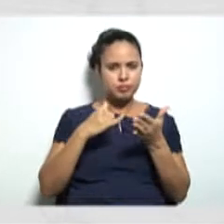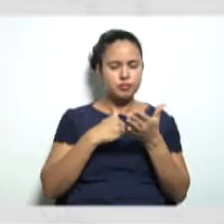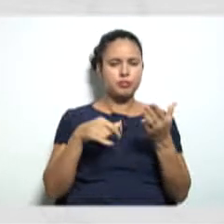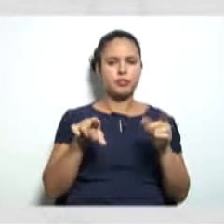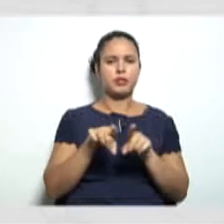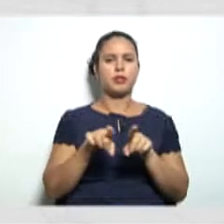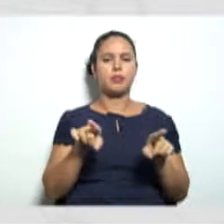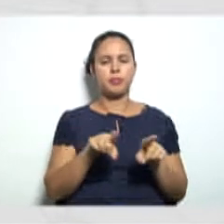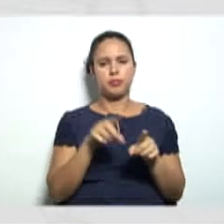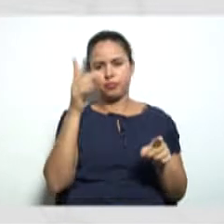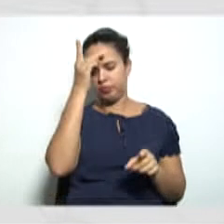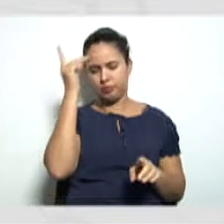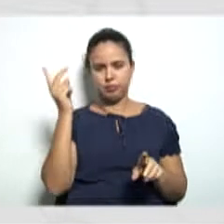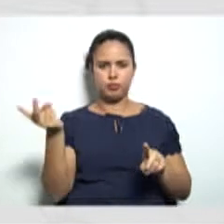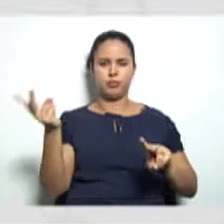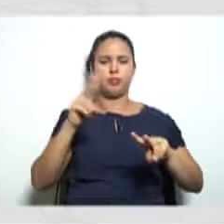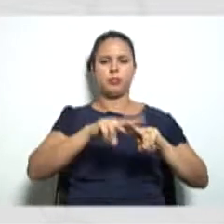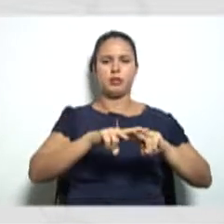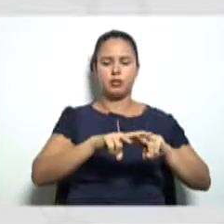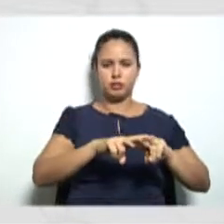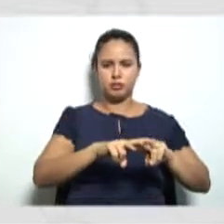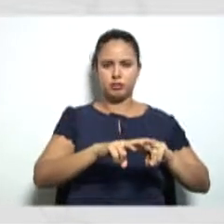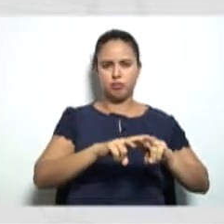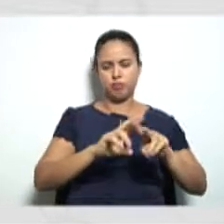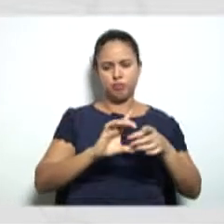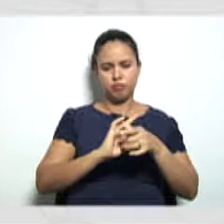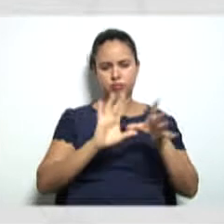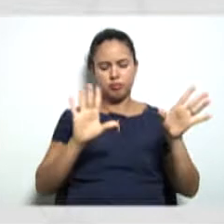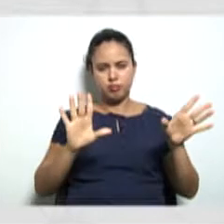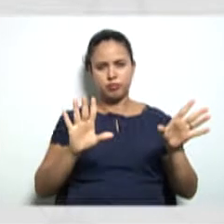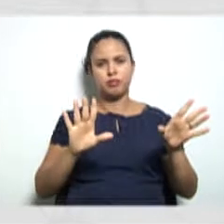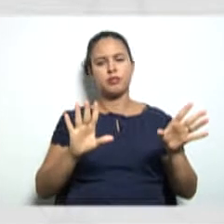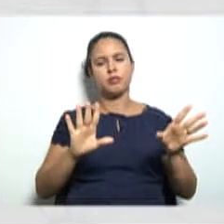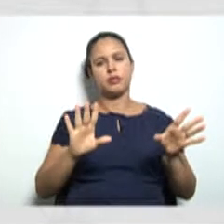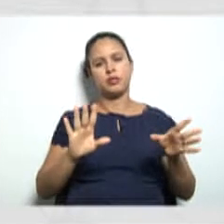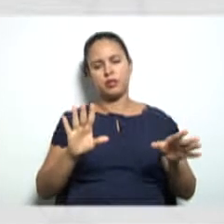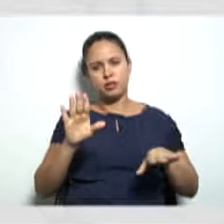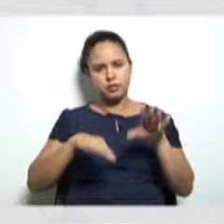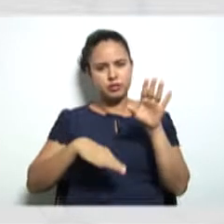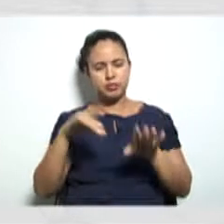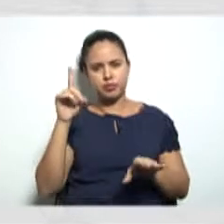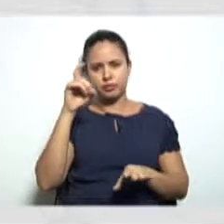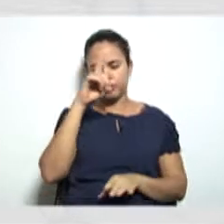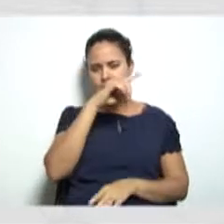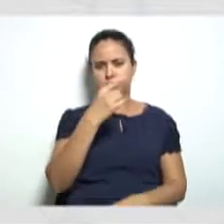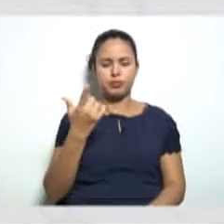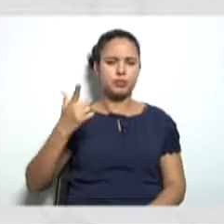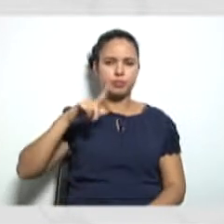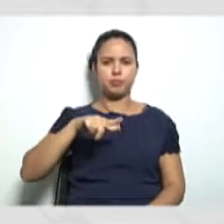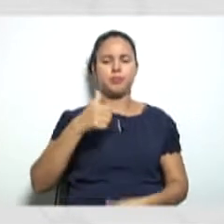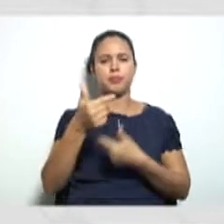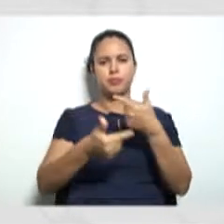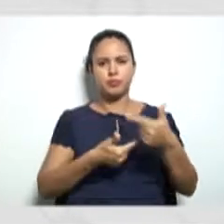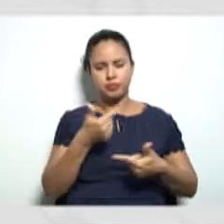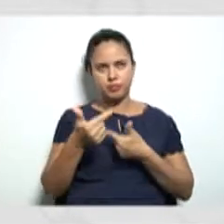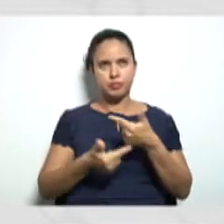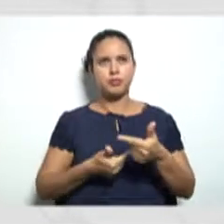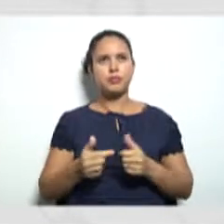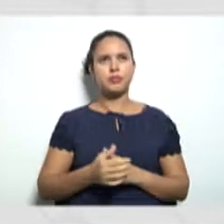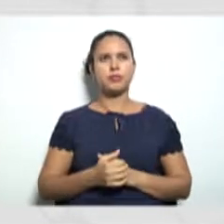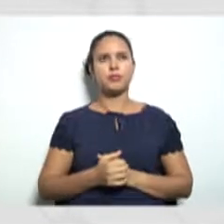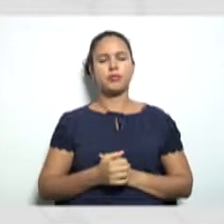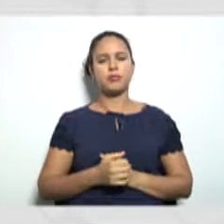e outras situações que as coloquem em desvantagem na inserção do mundo de trabalho e na conquista da cidadania. Tem